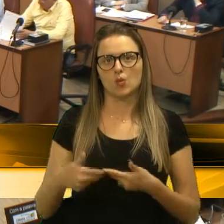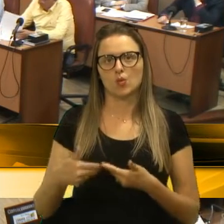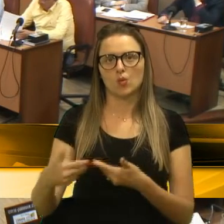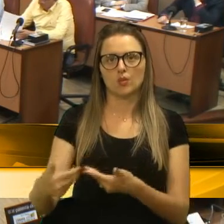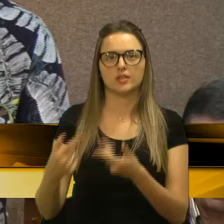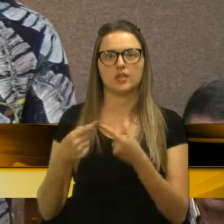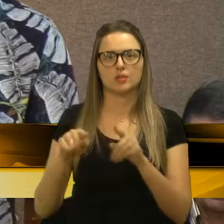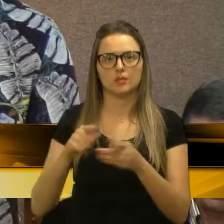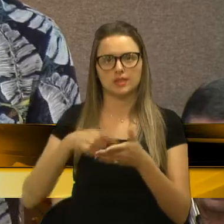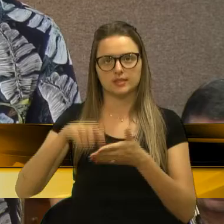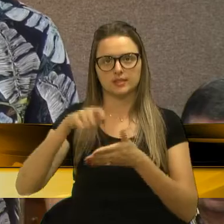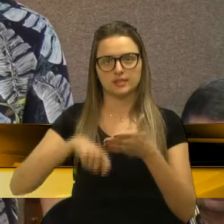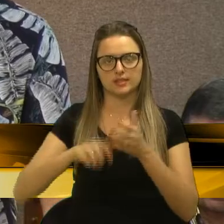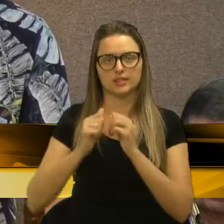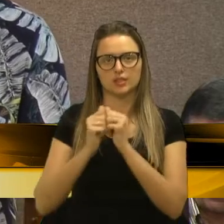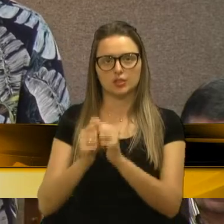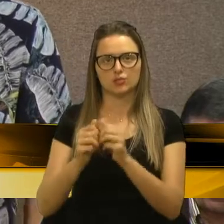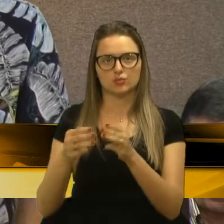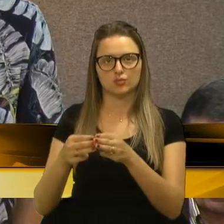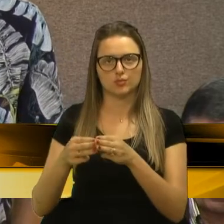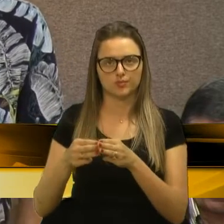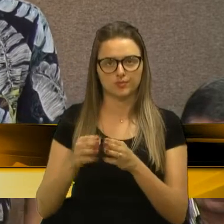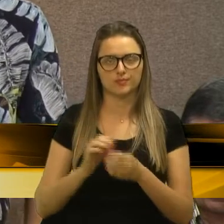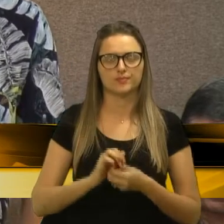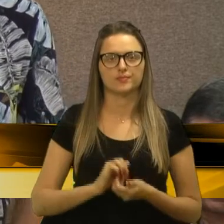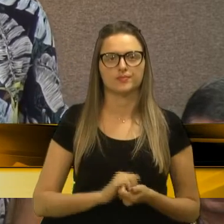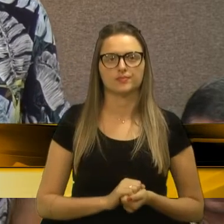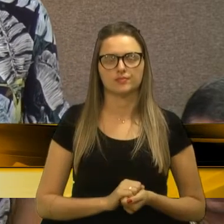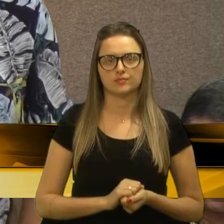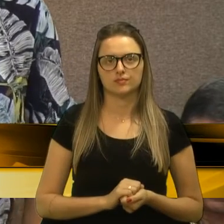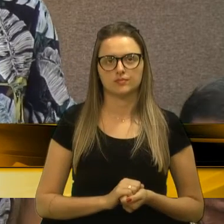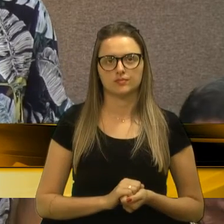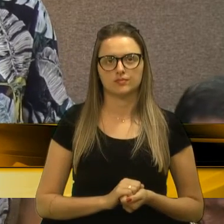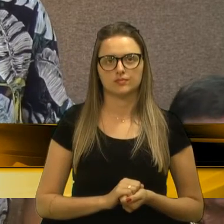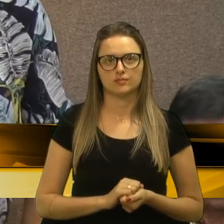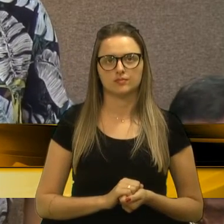votaria com todo prazer essa moção.